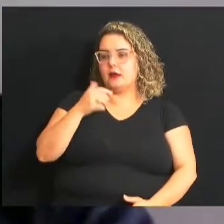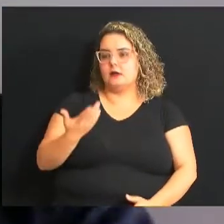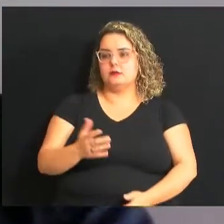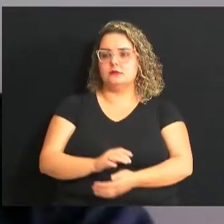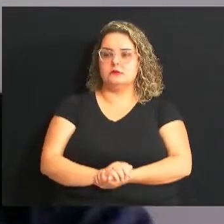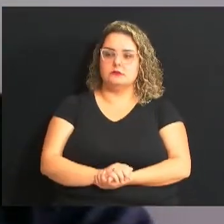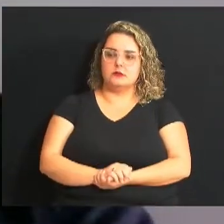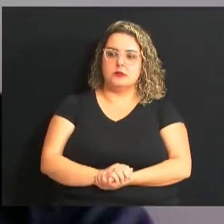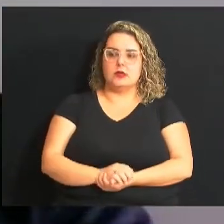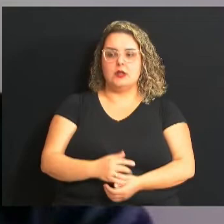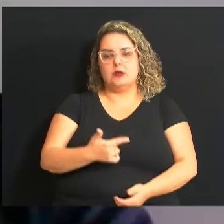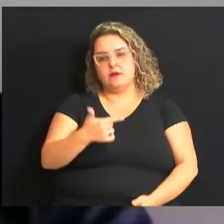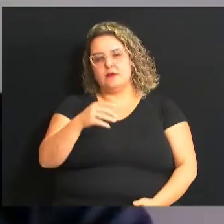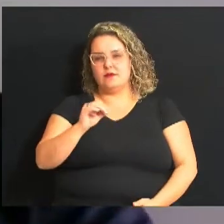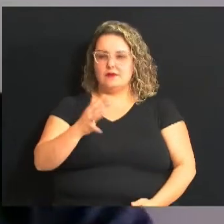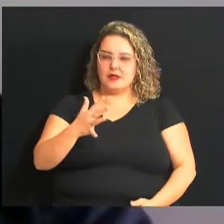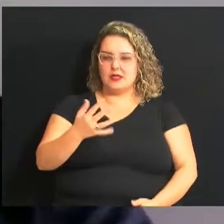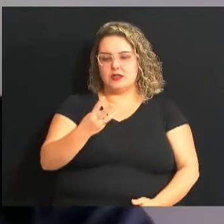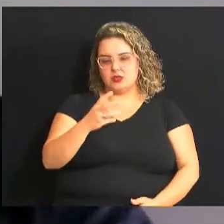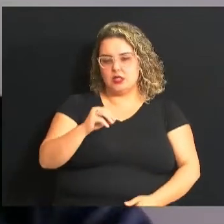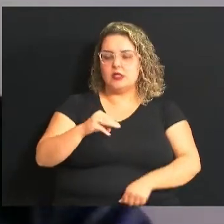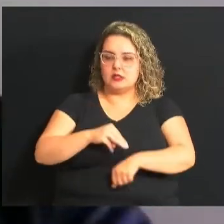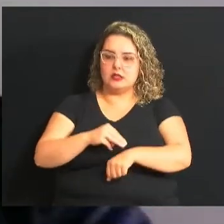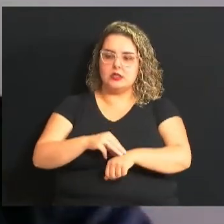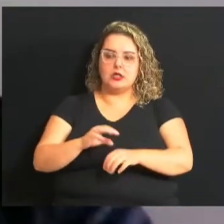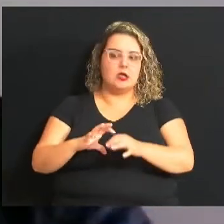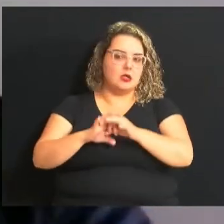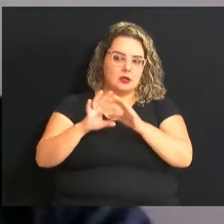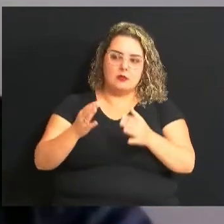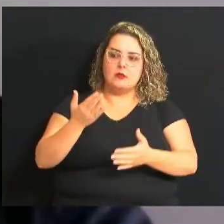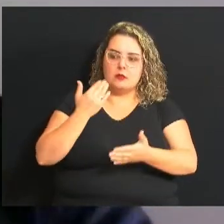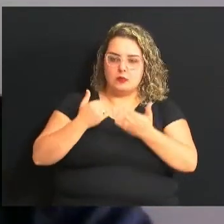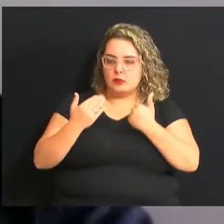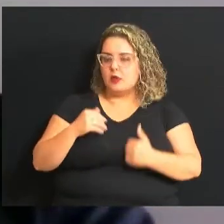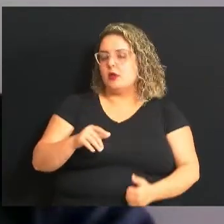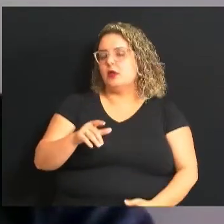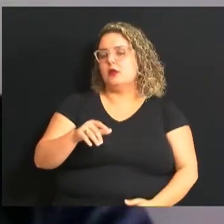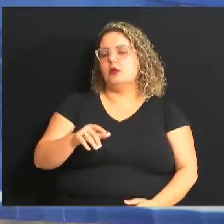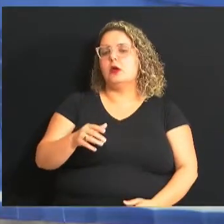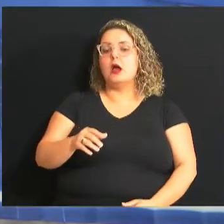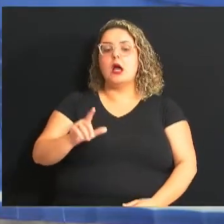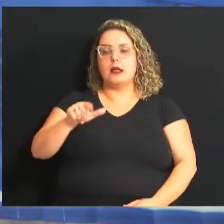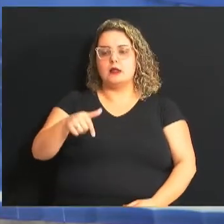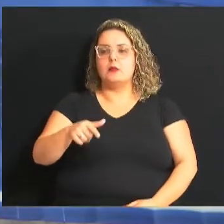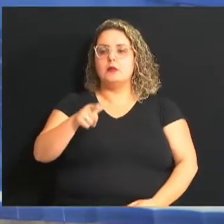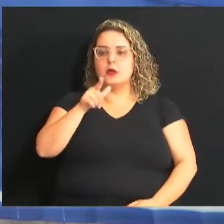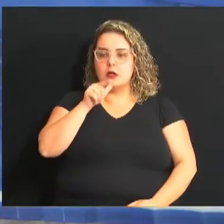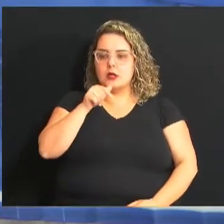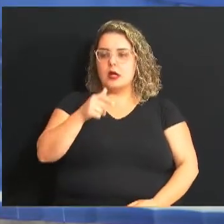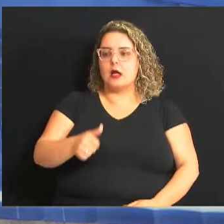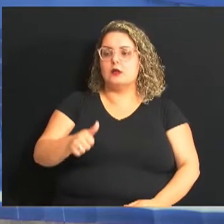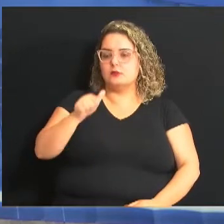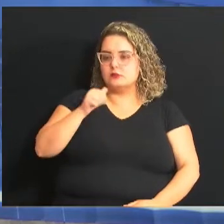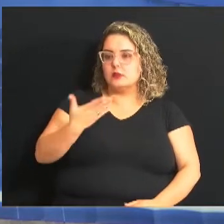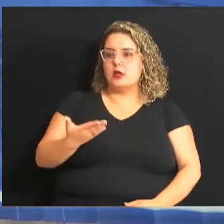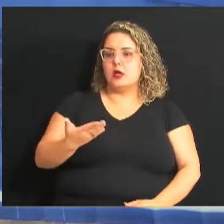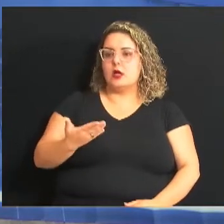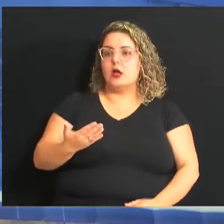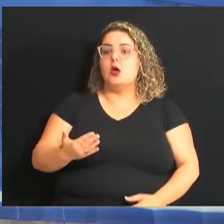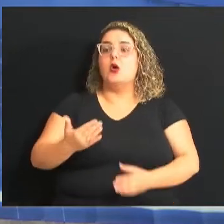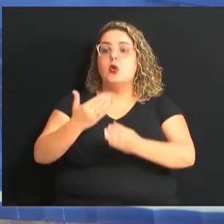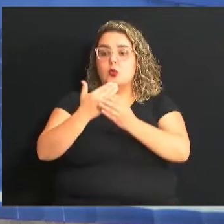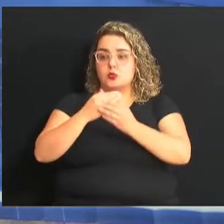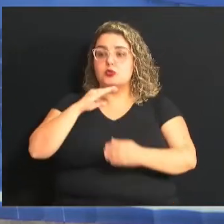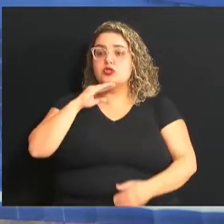Depois de uns 20 a 30 minutos já podemos ingerir. Fez o almoço, aquele lanchinho da tarde também